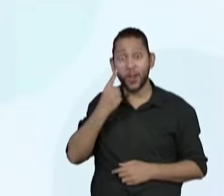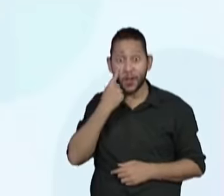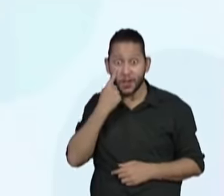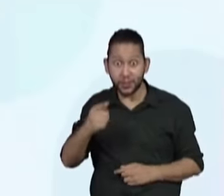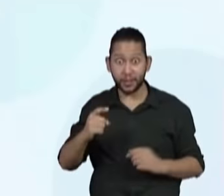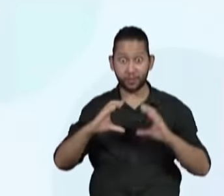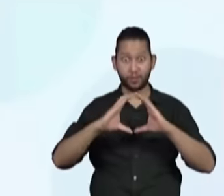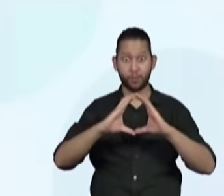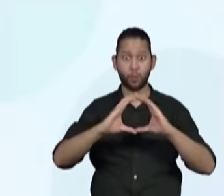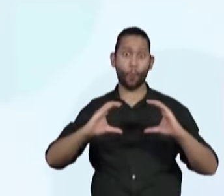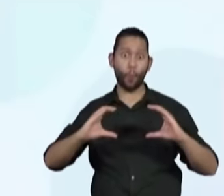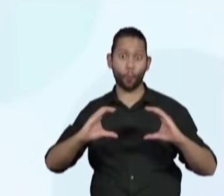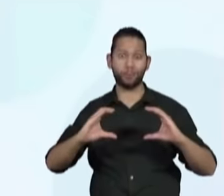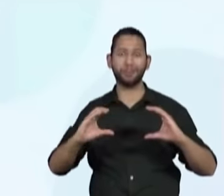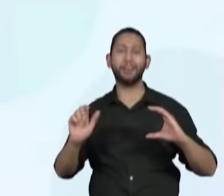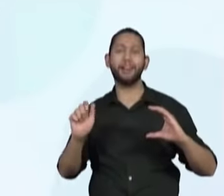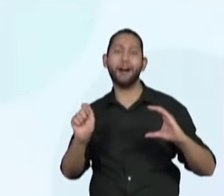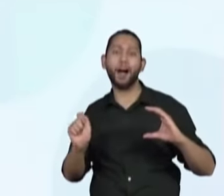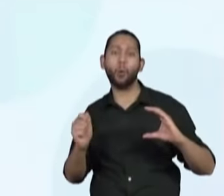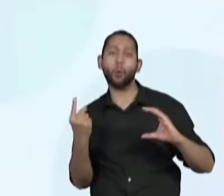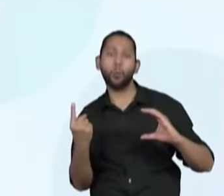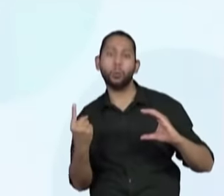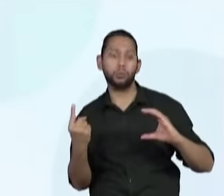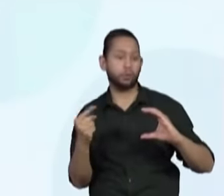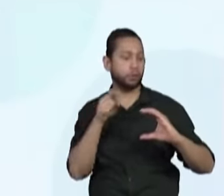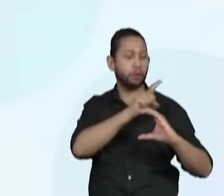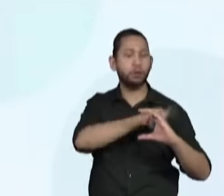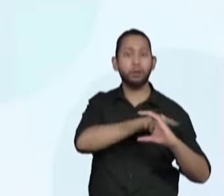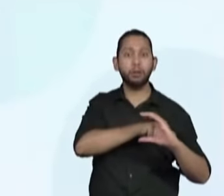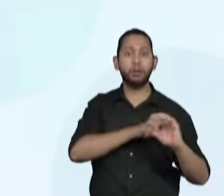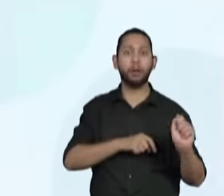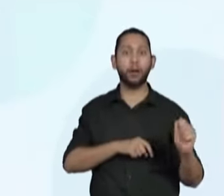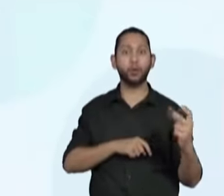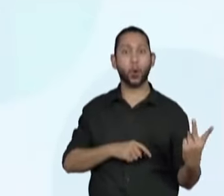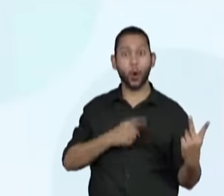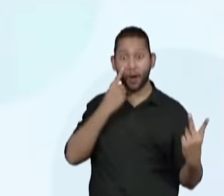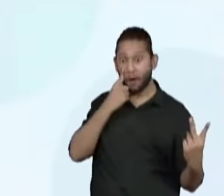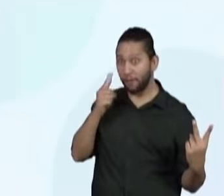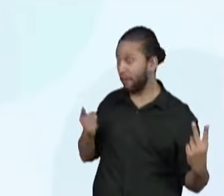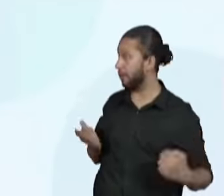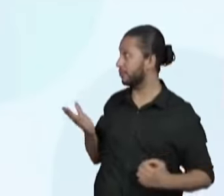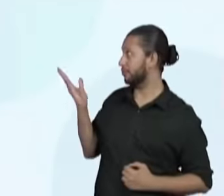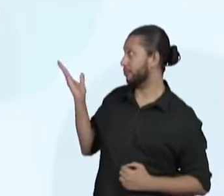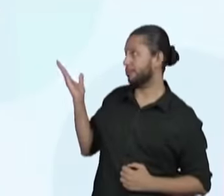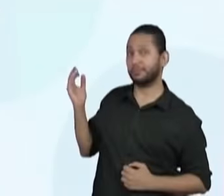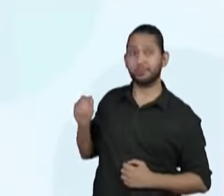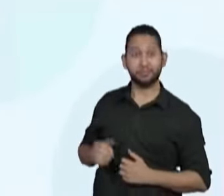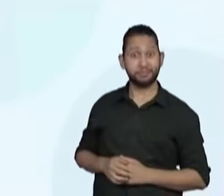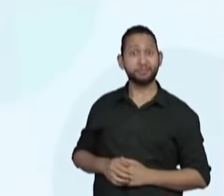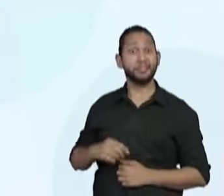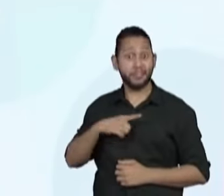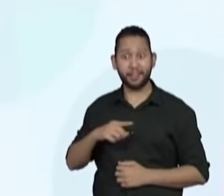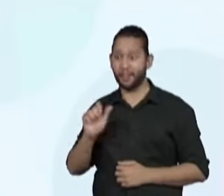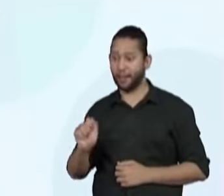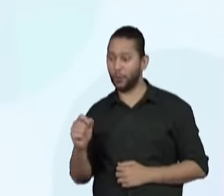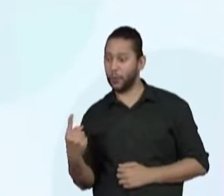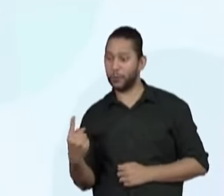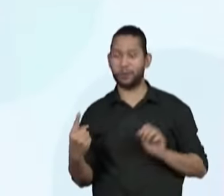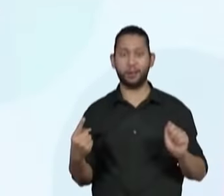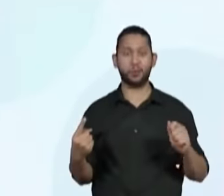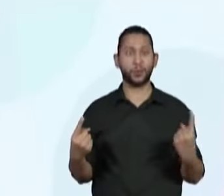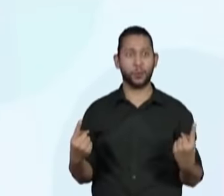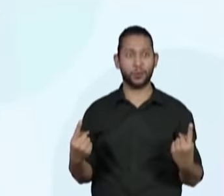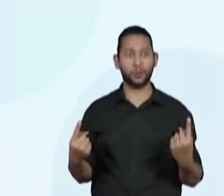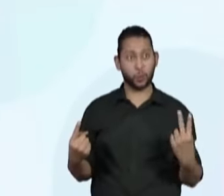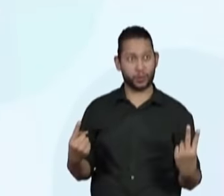o ponto extremo da elipse. E observe que de um lado direito nós temos o